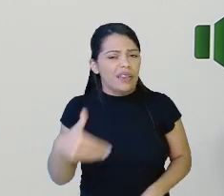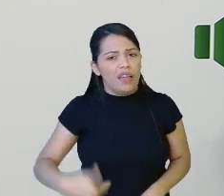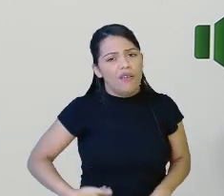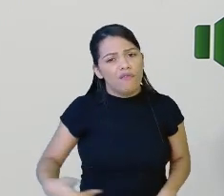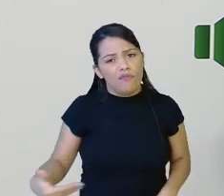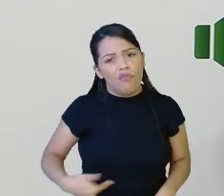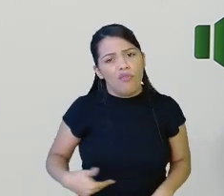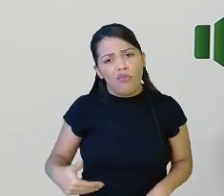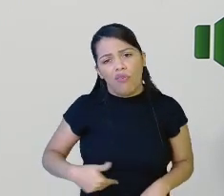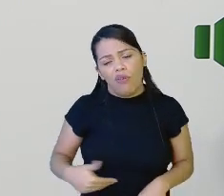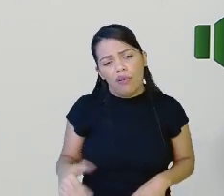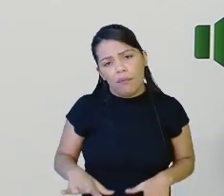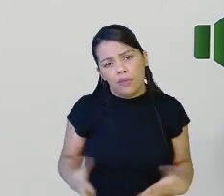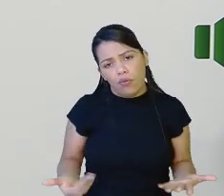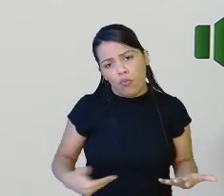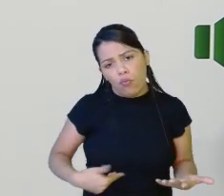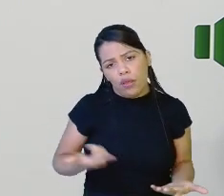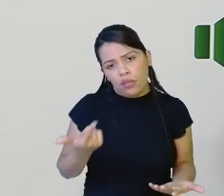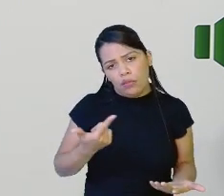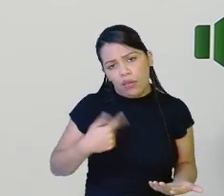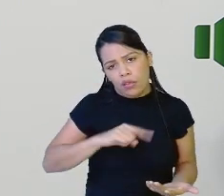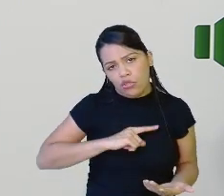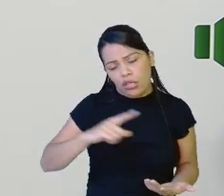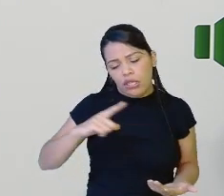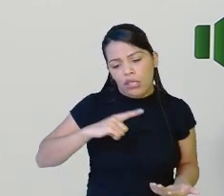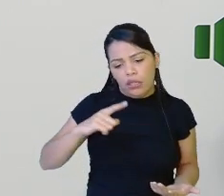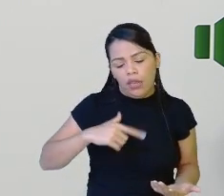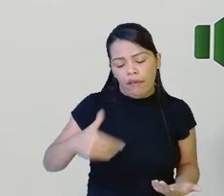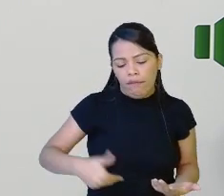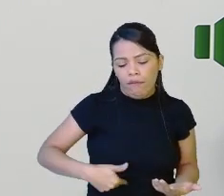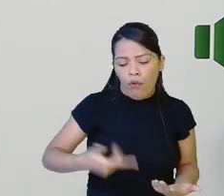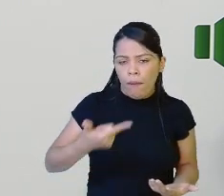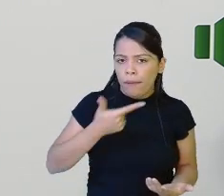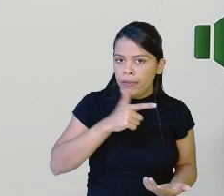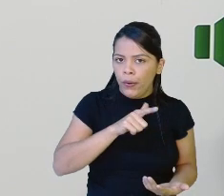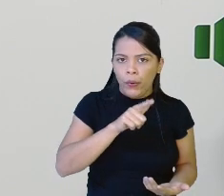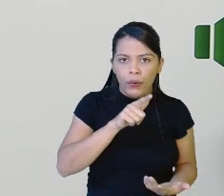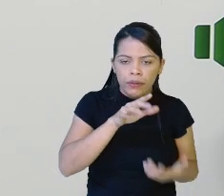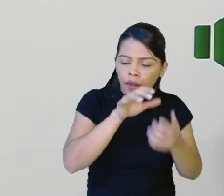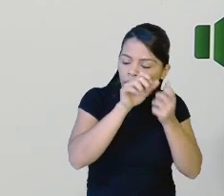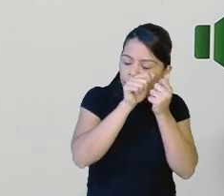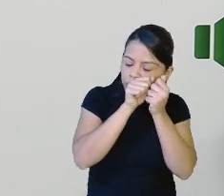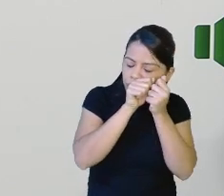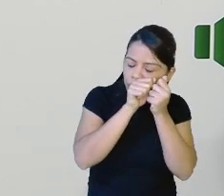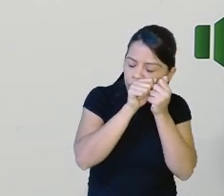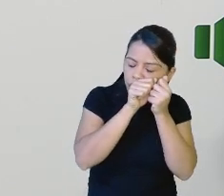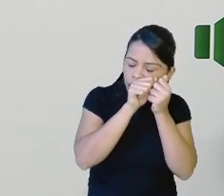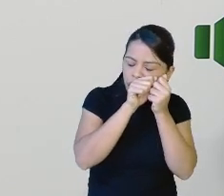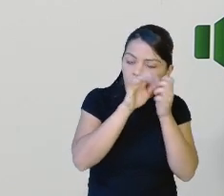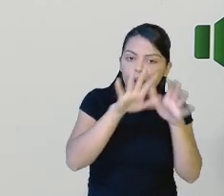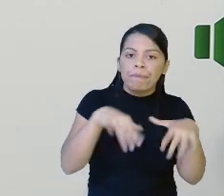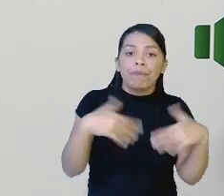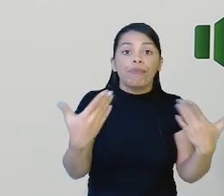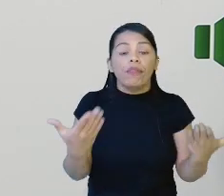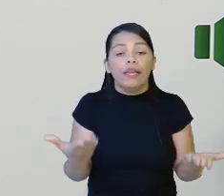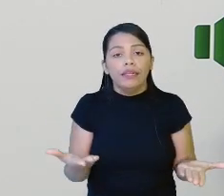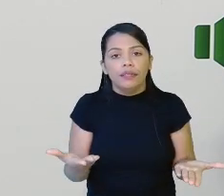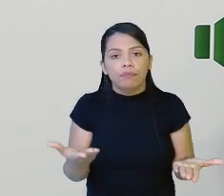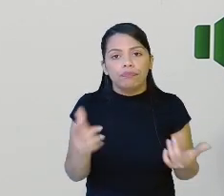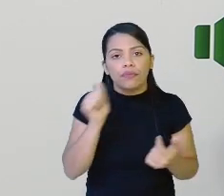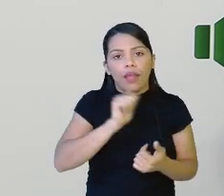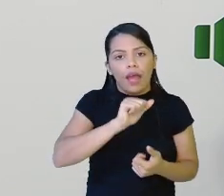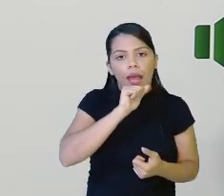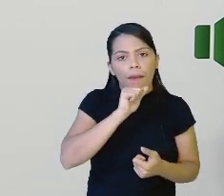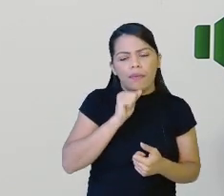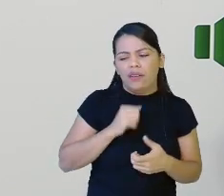E quando a gente está com muita fome, a gente não consegue dormir. Então ali ela vai se alterando, até o momento que ela fica